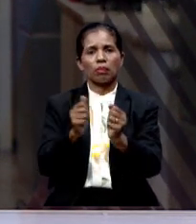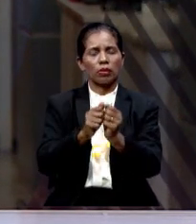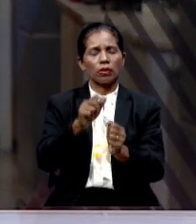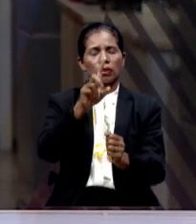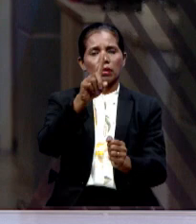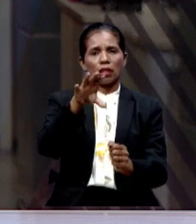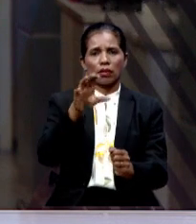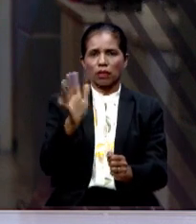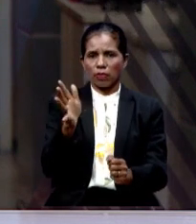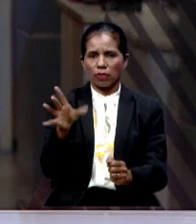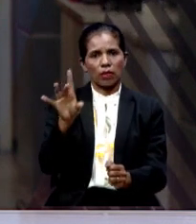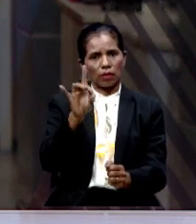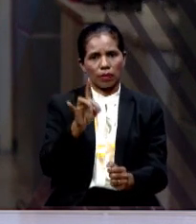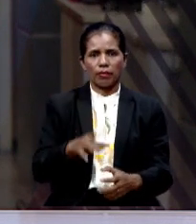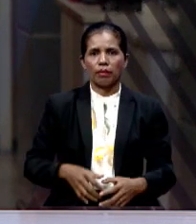Walo.